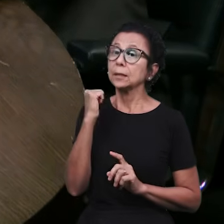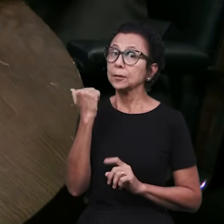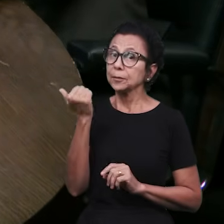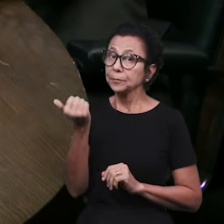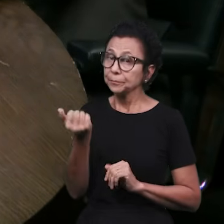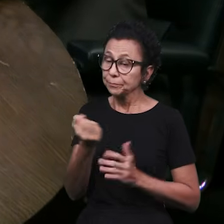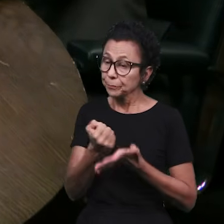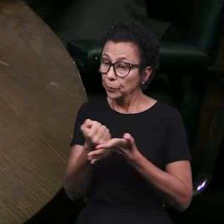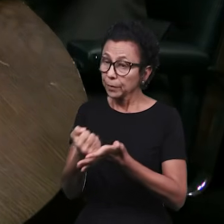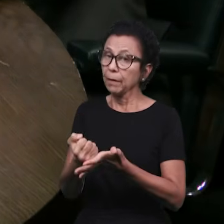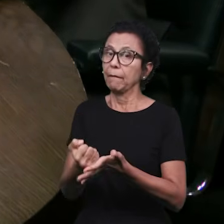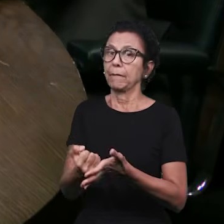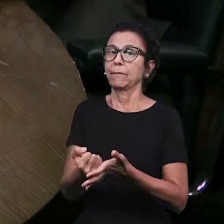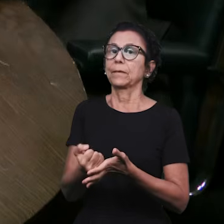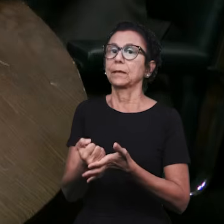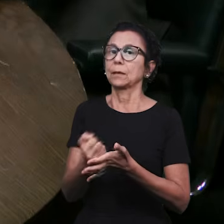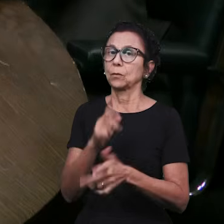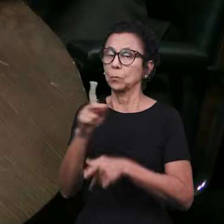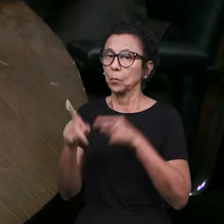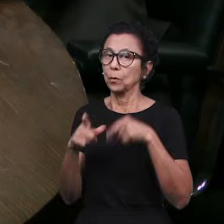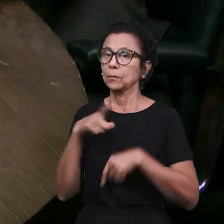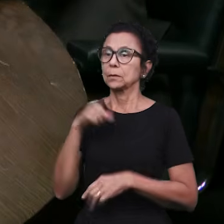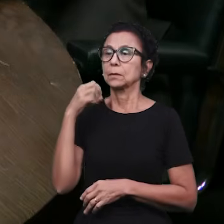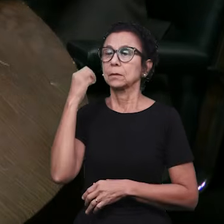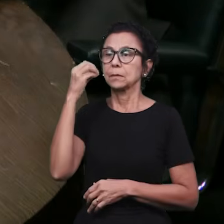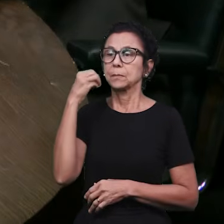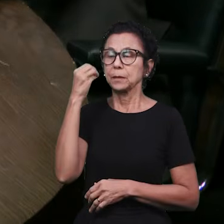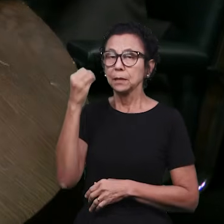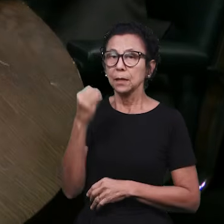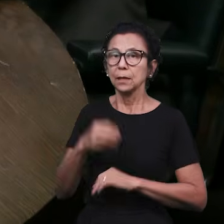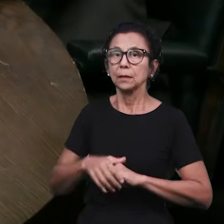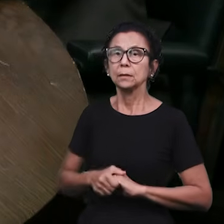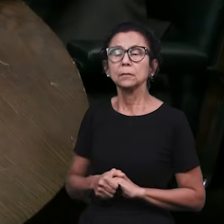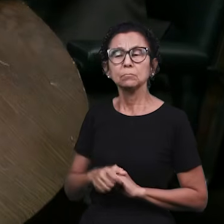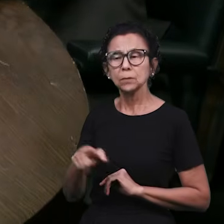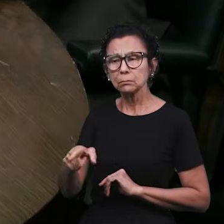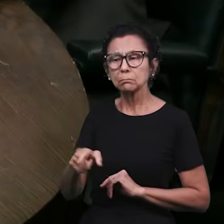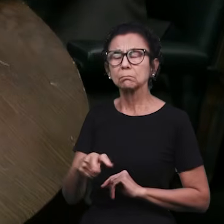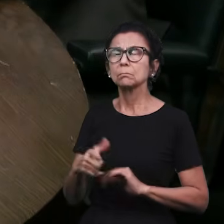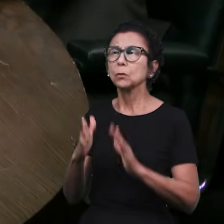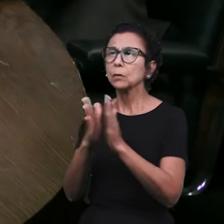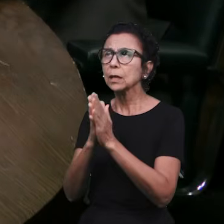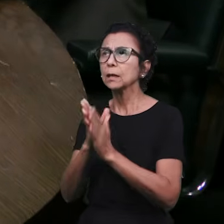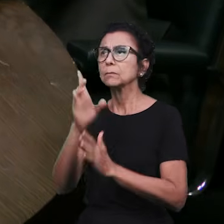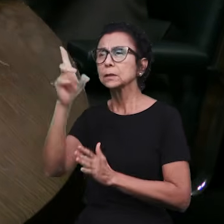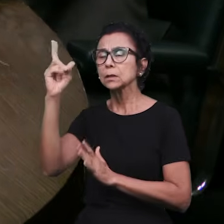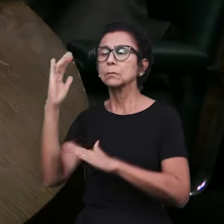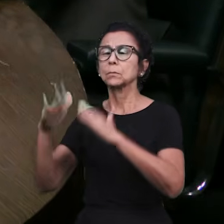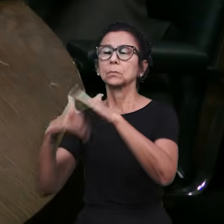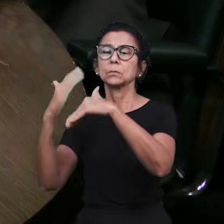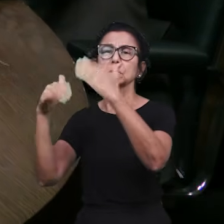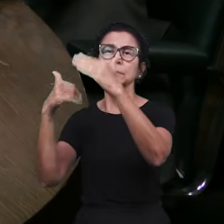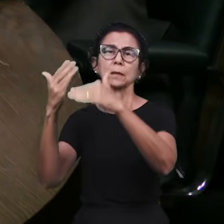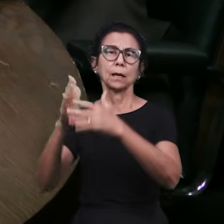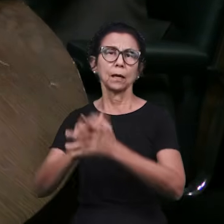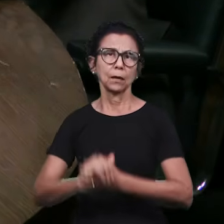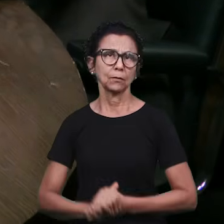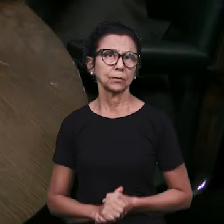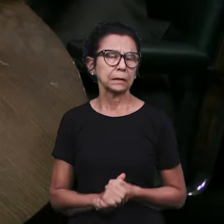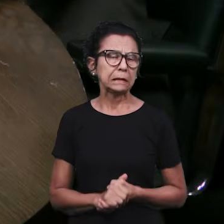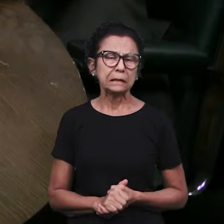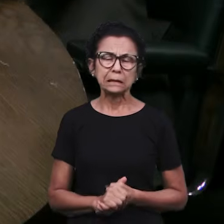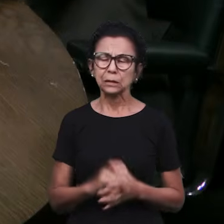quando o povo ele buscava o Senhor prosperava o povo em todos os aspectos. As guerras eram vencidas,